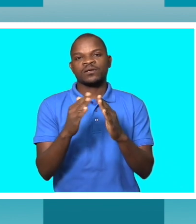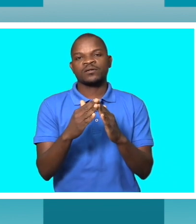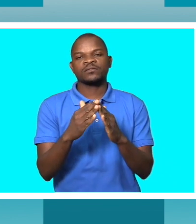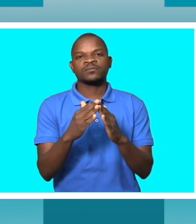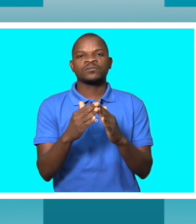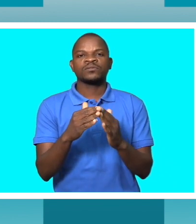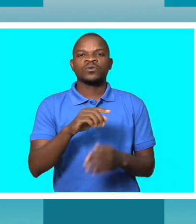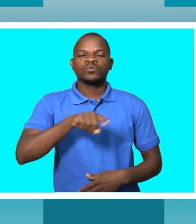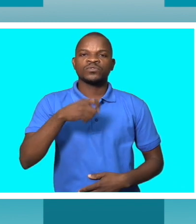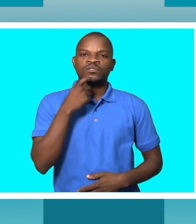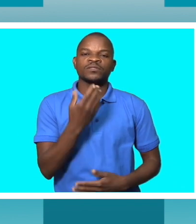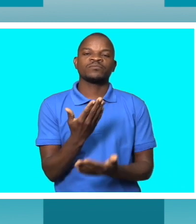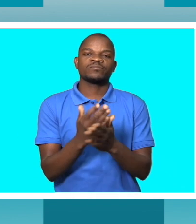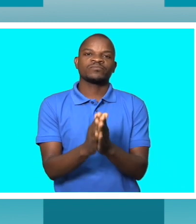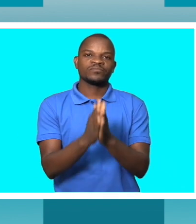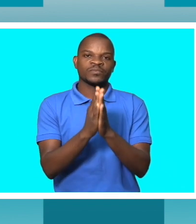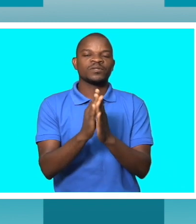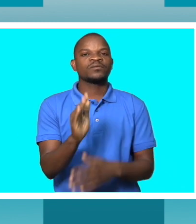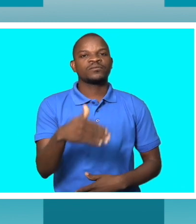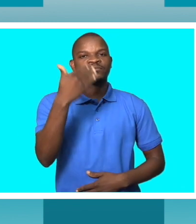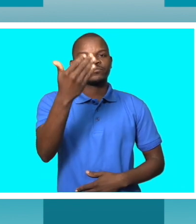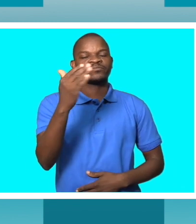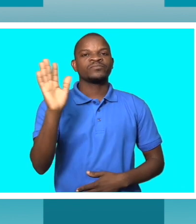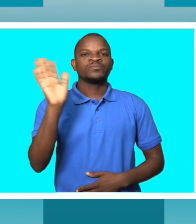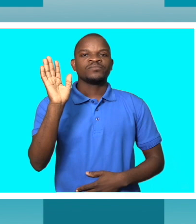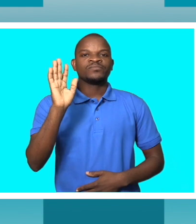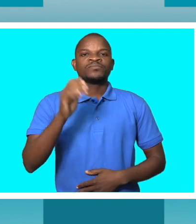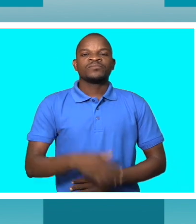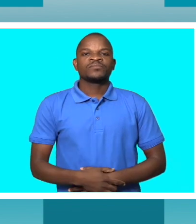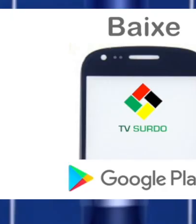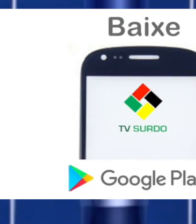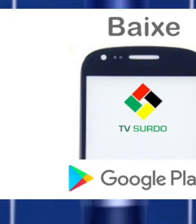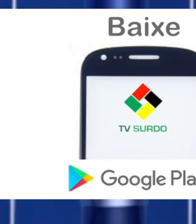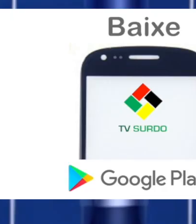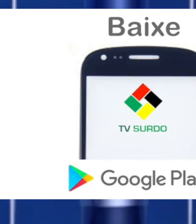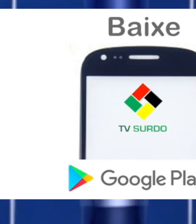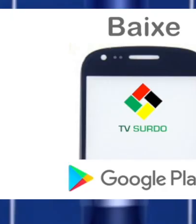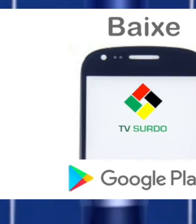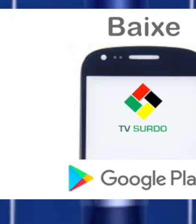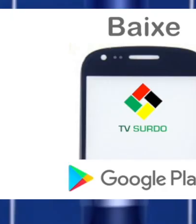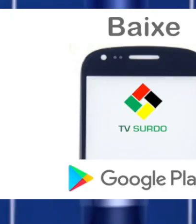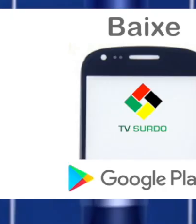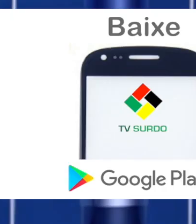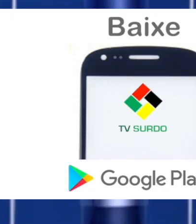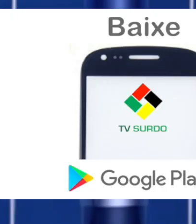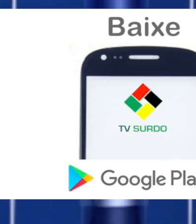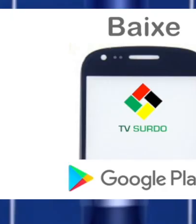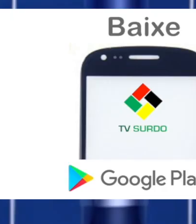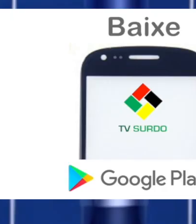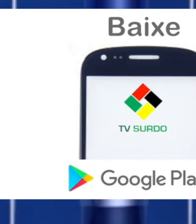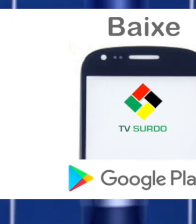companhia, o nosso muito obrigado, nós voltamos numa próxima oportunidade. Até lá. Vamos à aula de língua de sinais